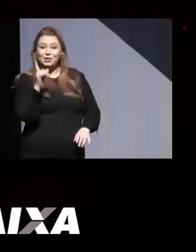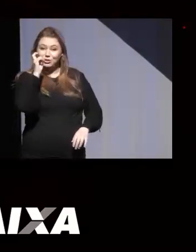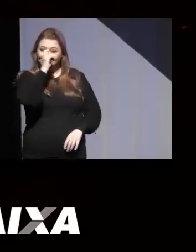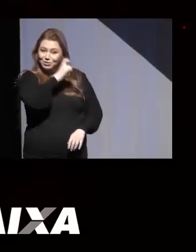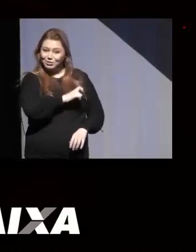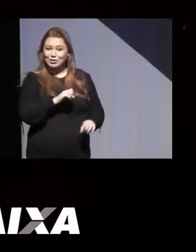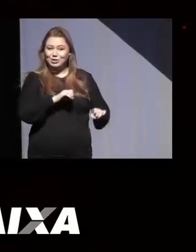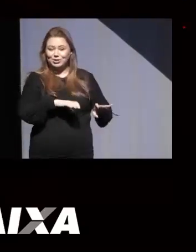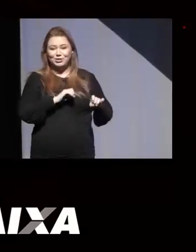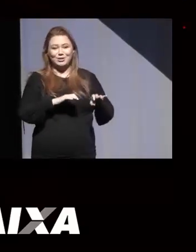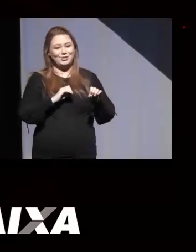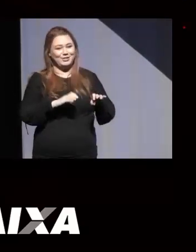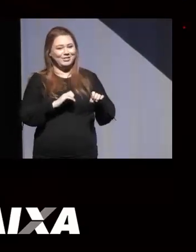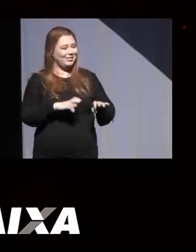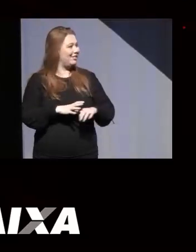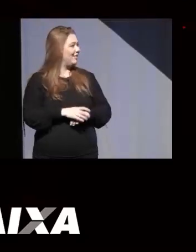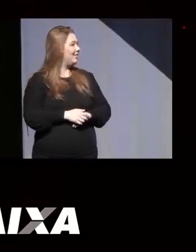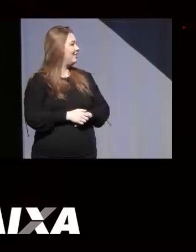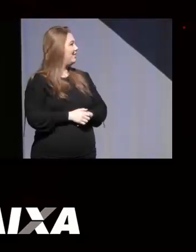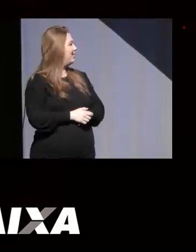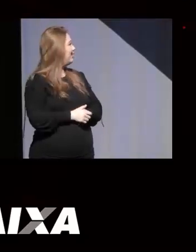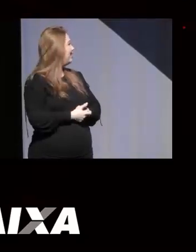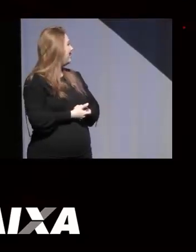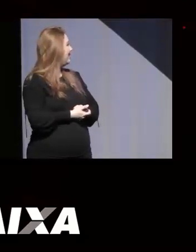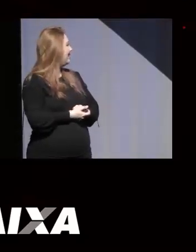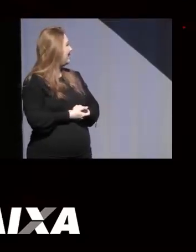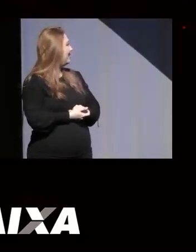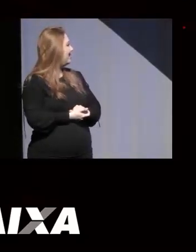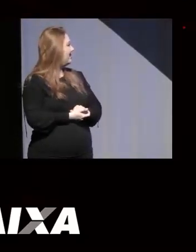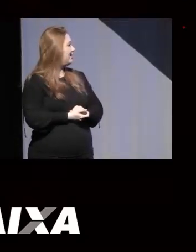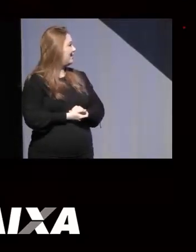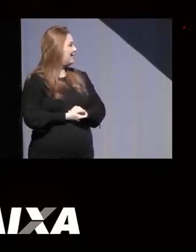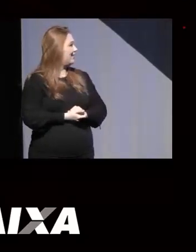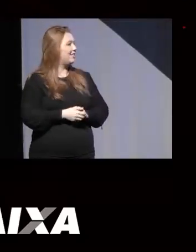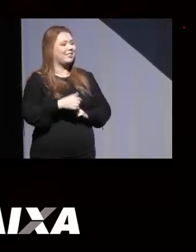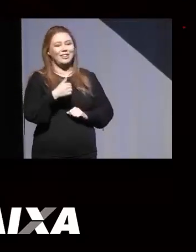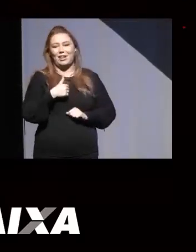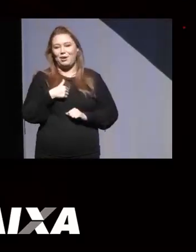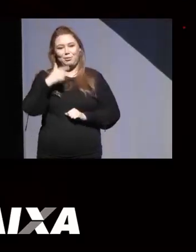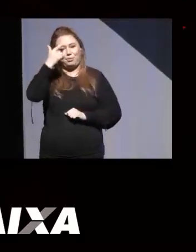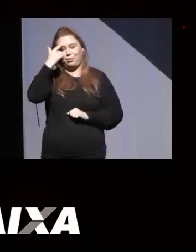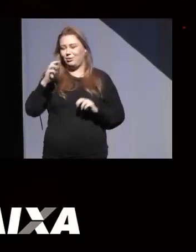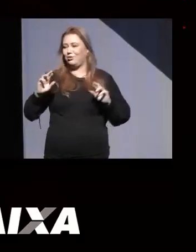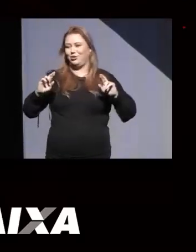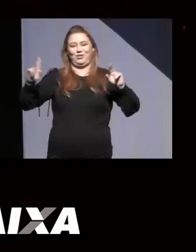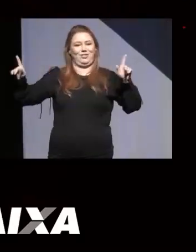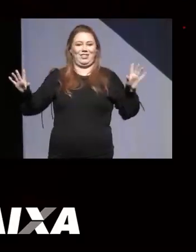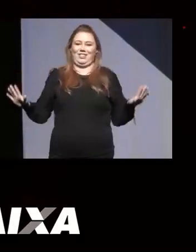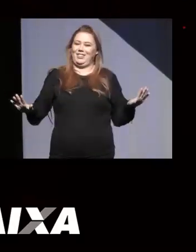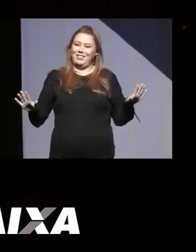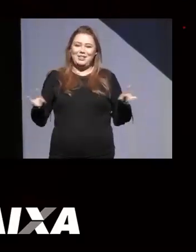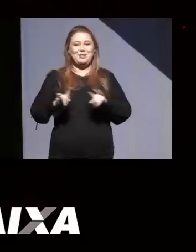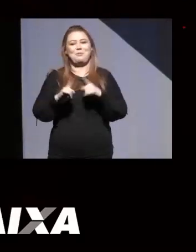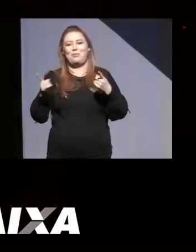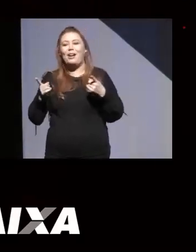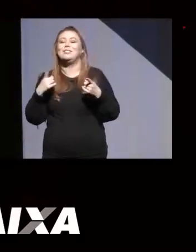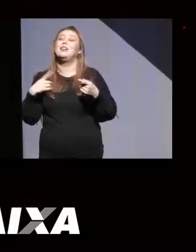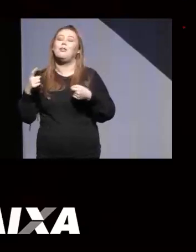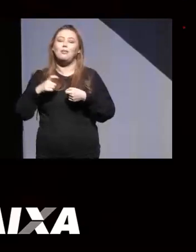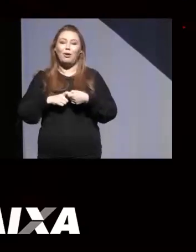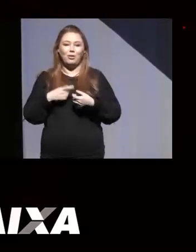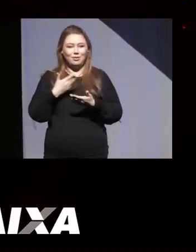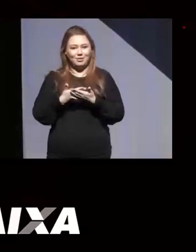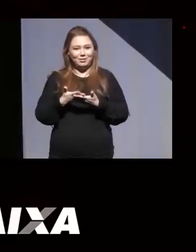de ensinar. Mas, enfim, por que que eu sou fora da casinha, tá? Mas eu volto para a casinha e